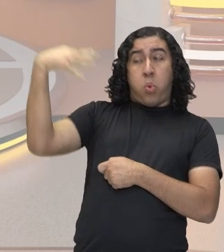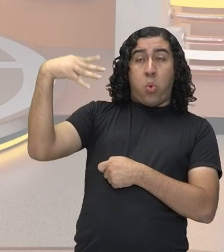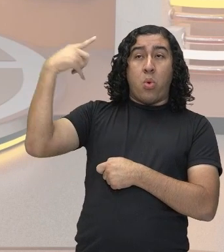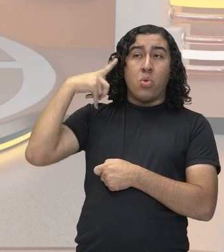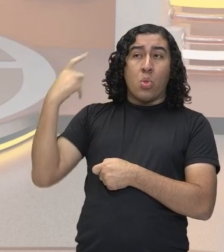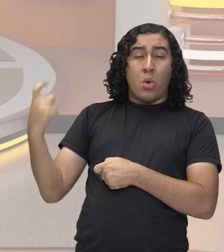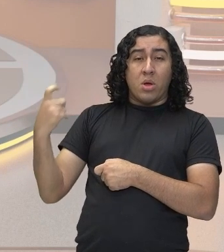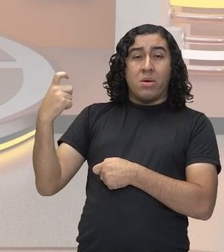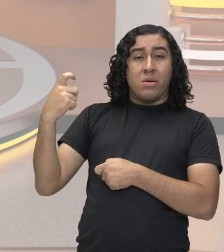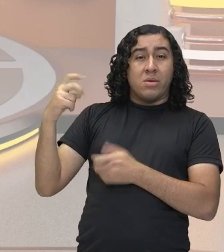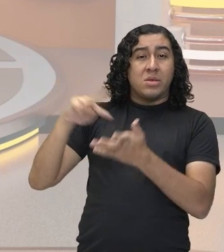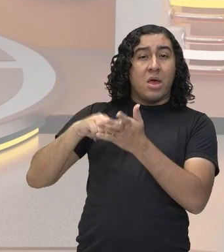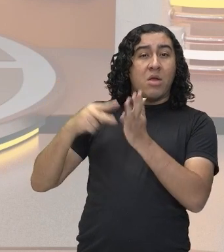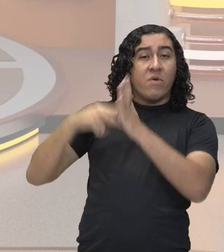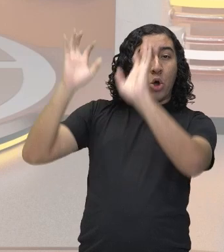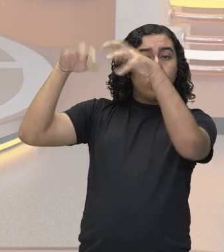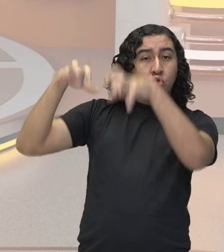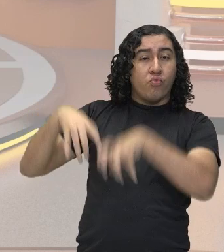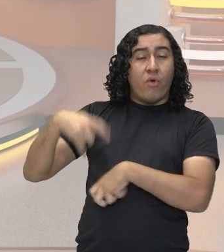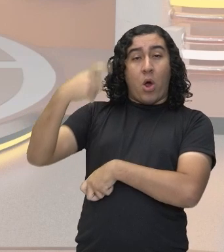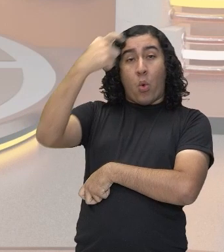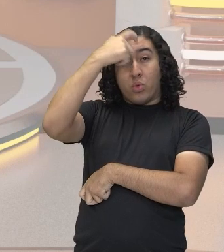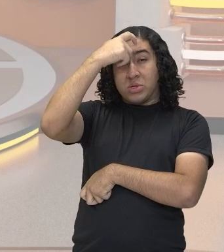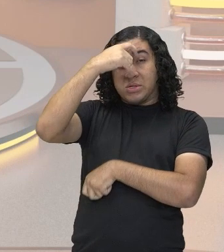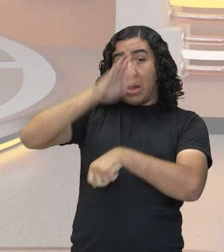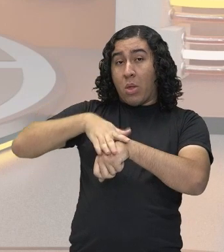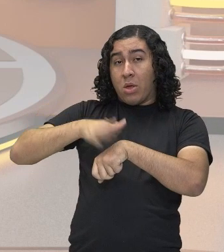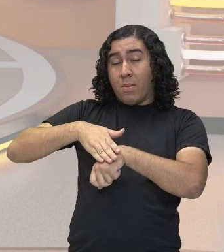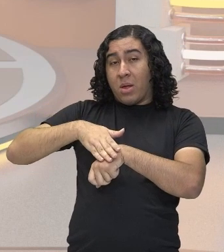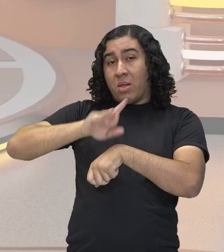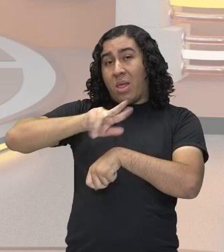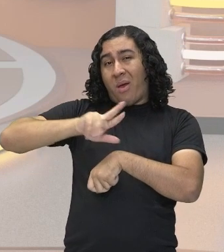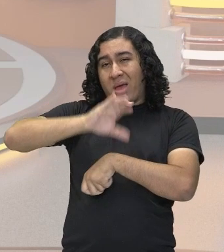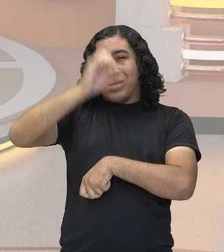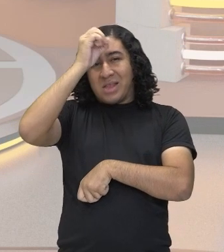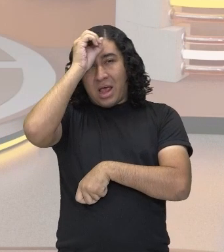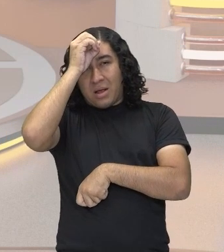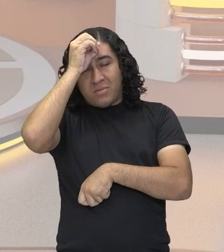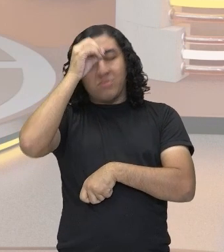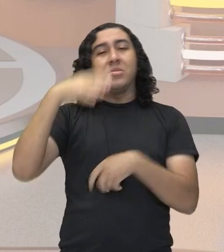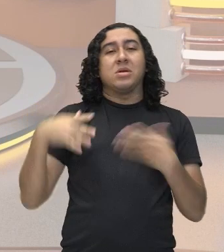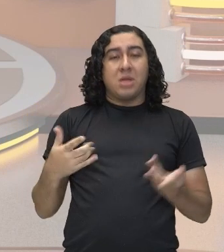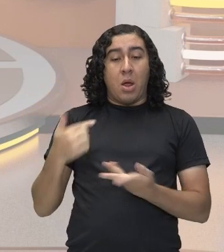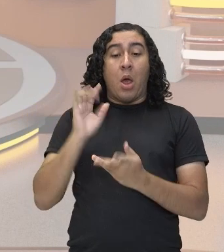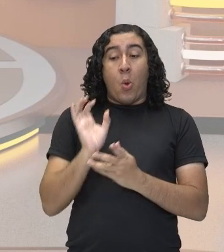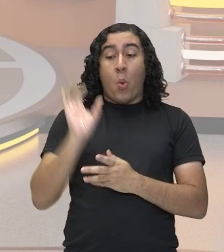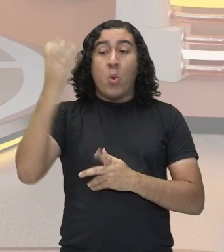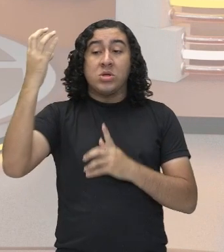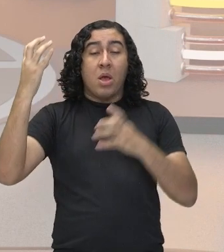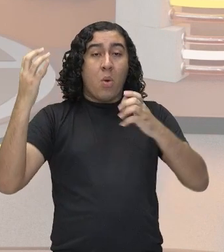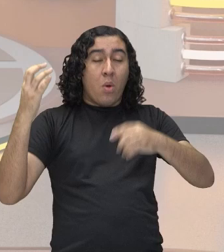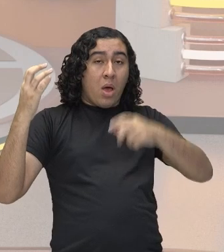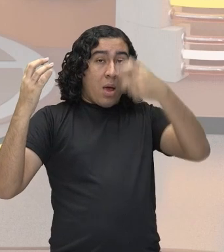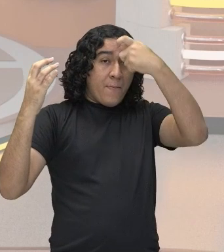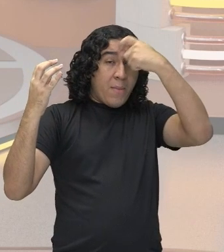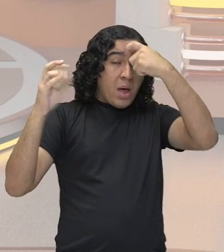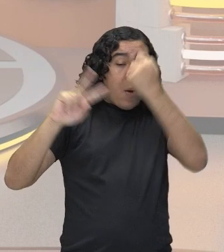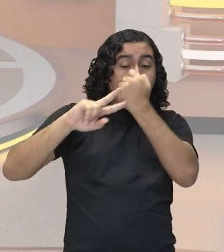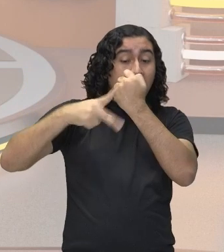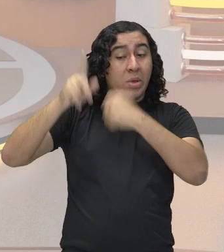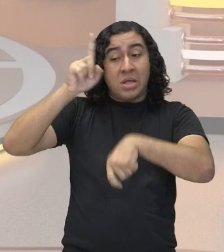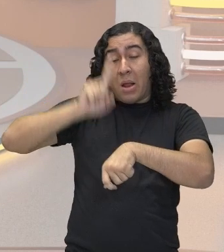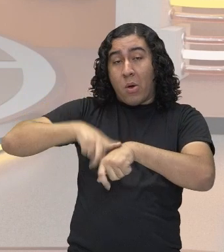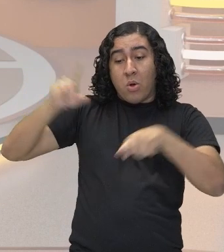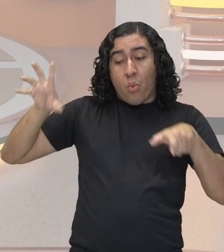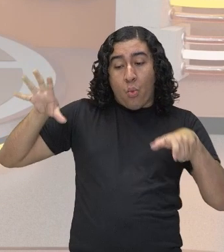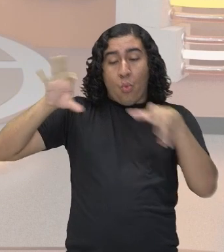né? Então não é uma consciência no vazio. Então o fenômeno e a minha consciência e a intencionalidade. Nós juntamos